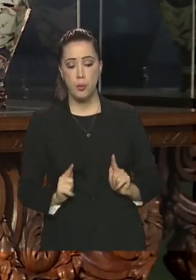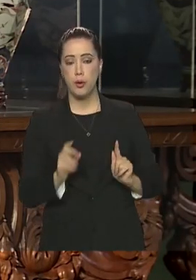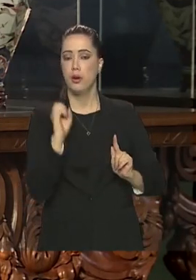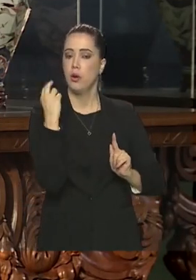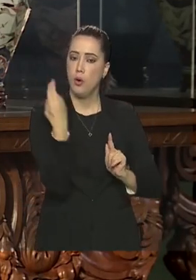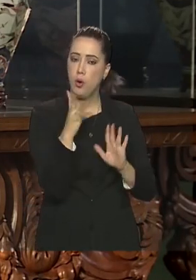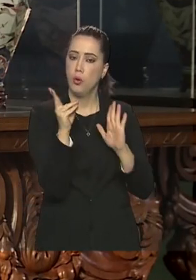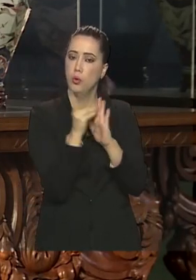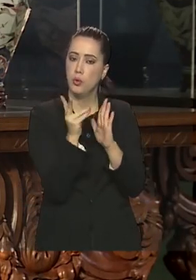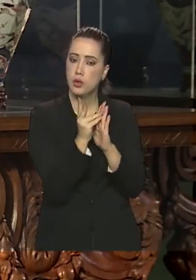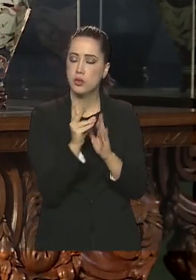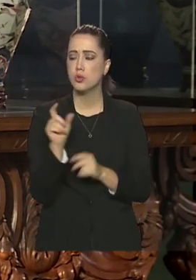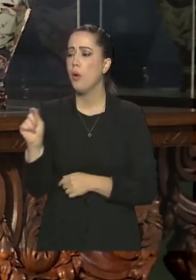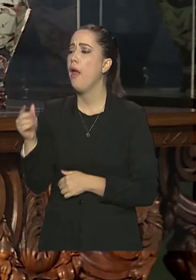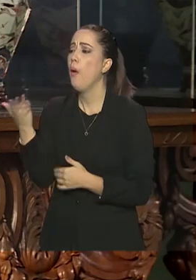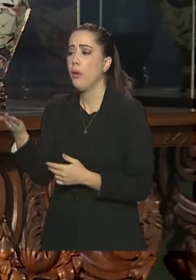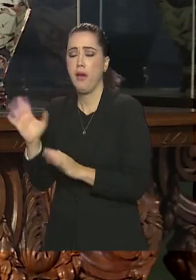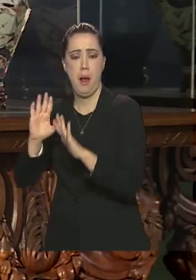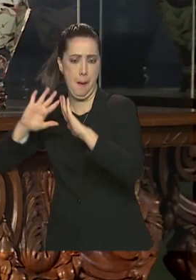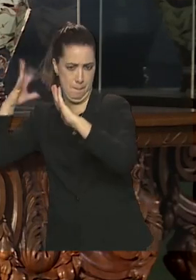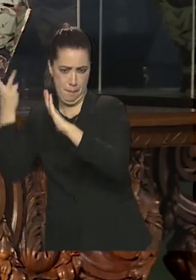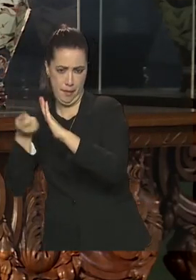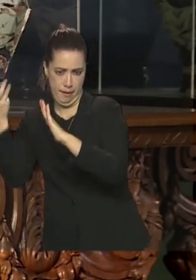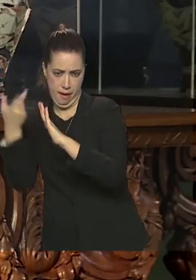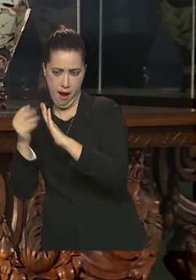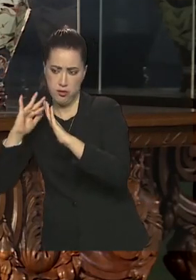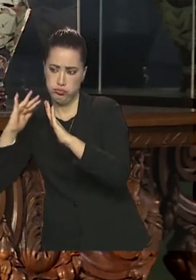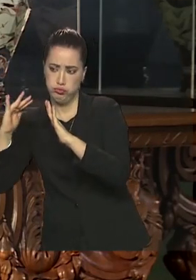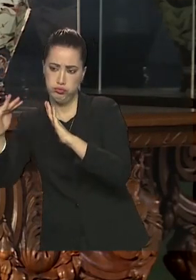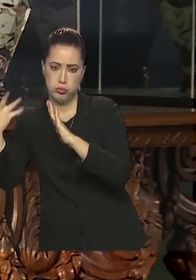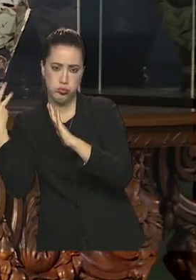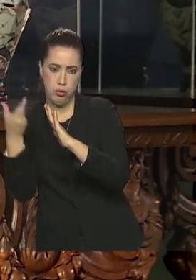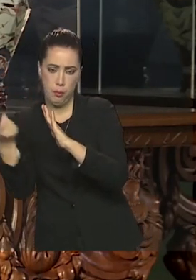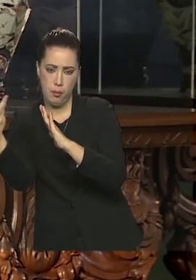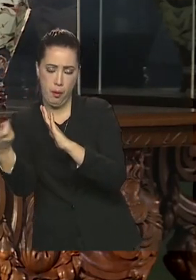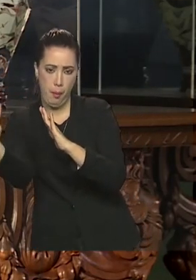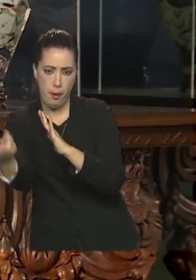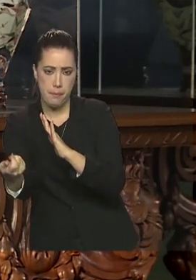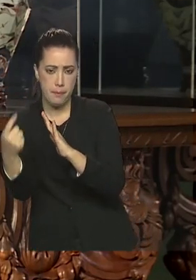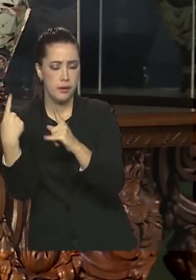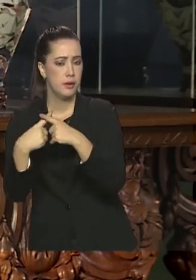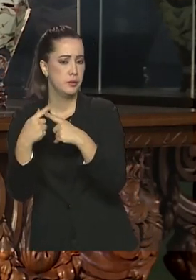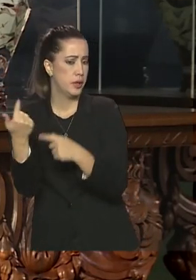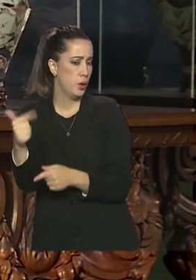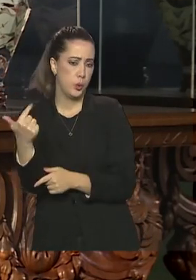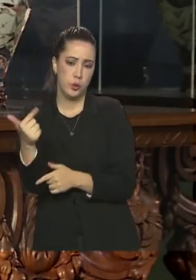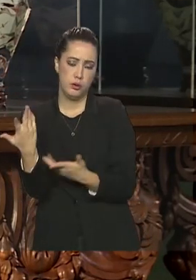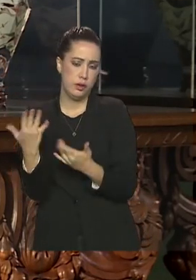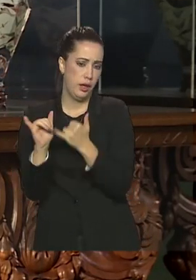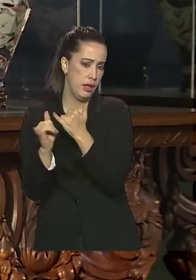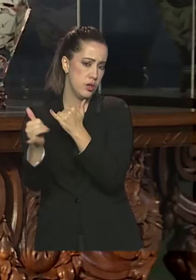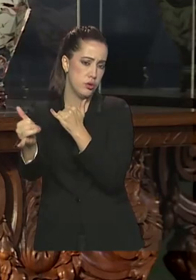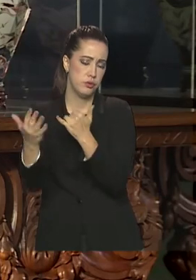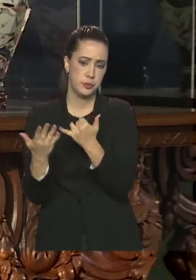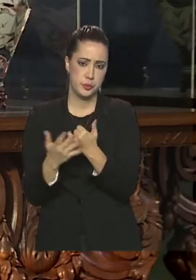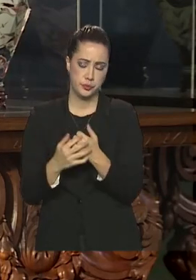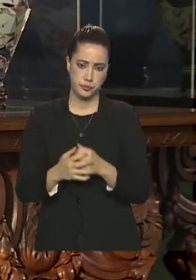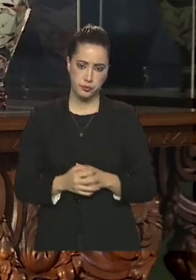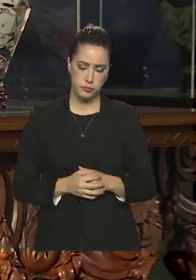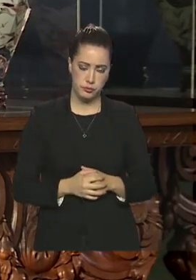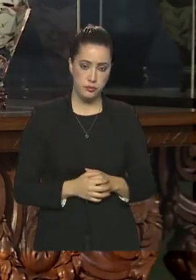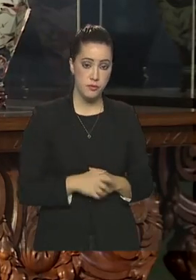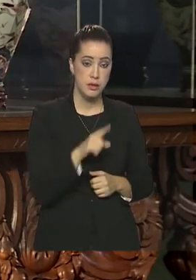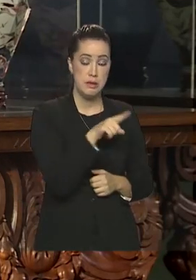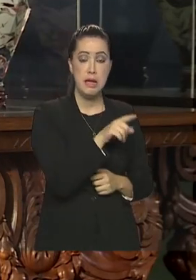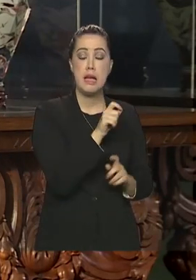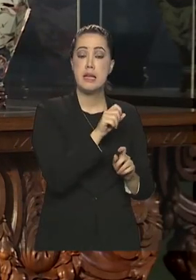comunidades, já que, né, elas não têm acesso à forma tradicional de transmissão de energia elétrica? Exato. São